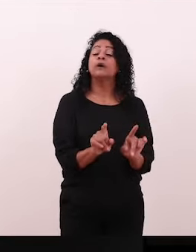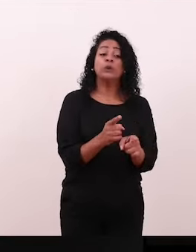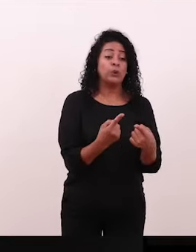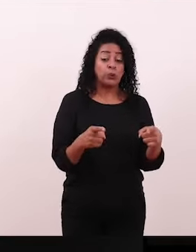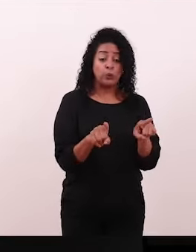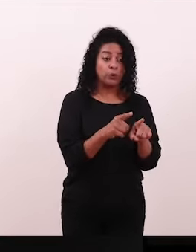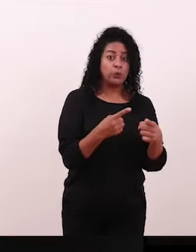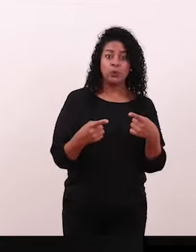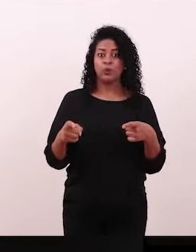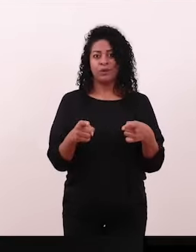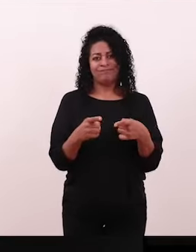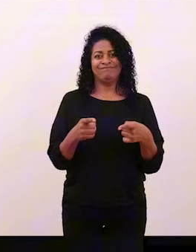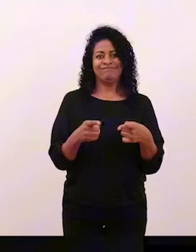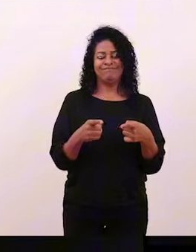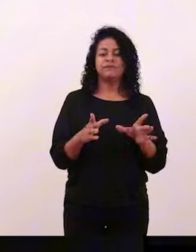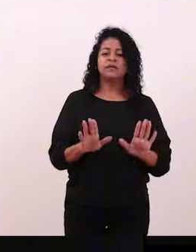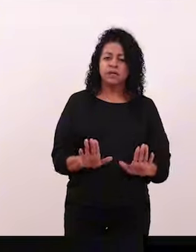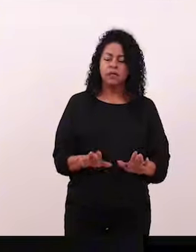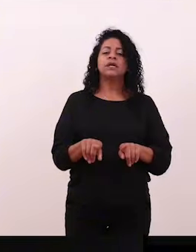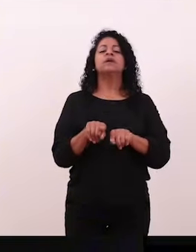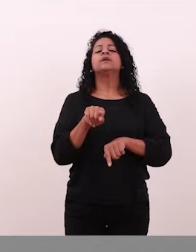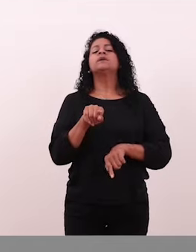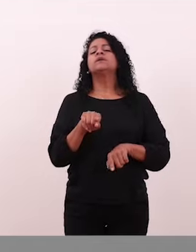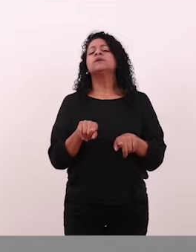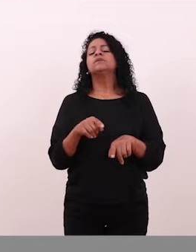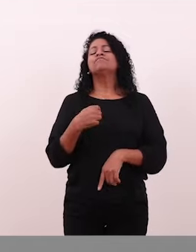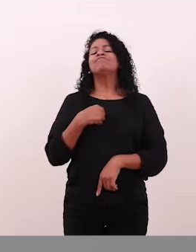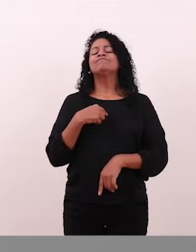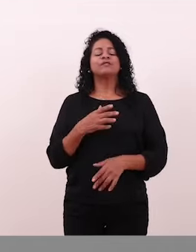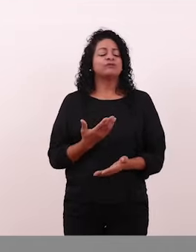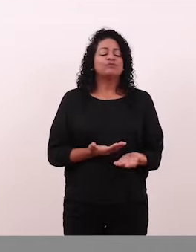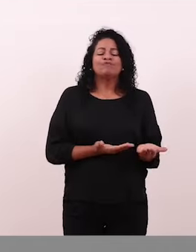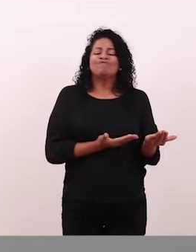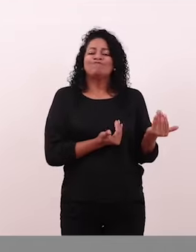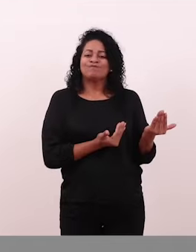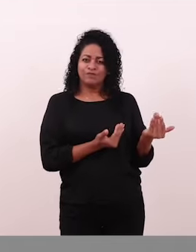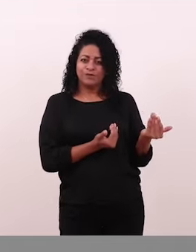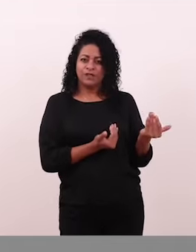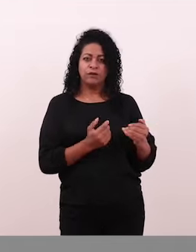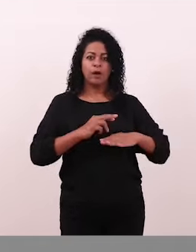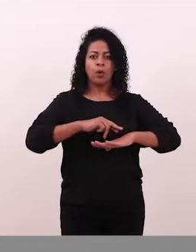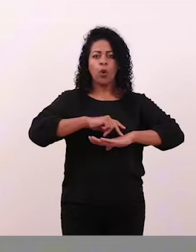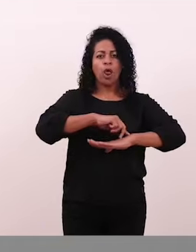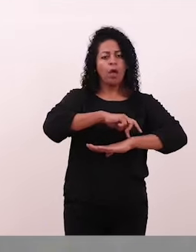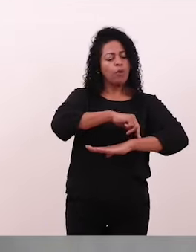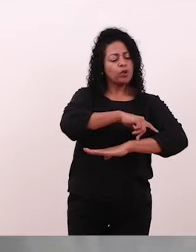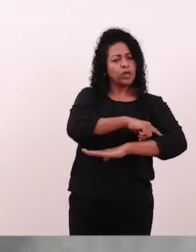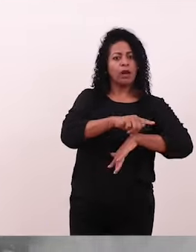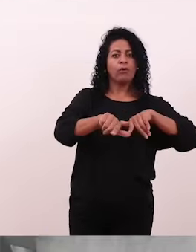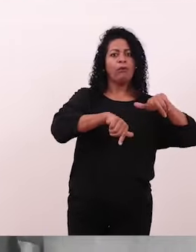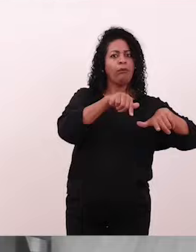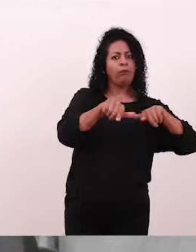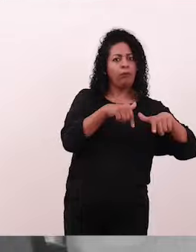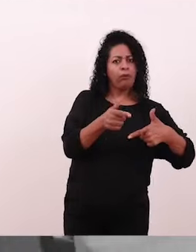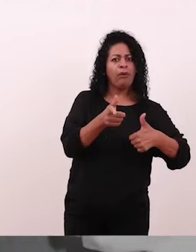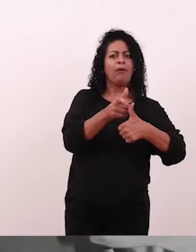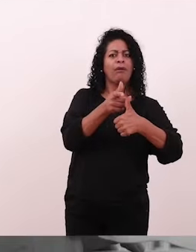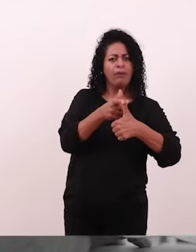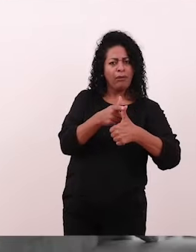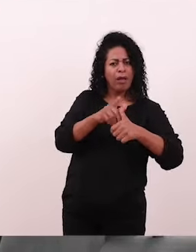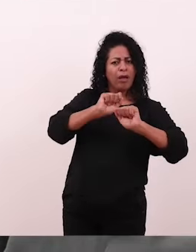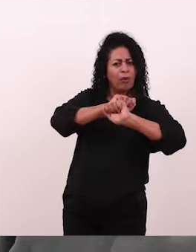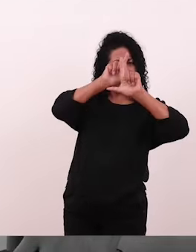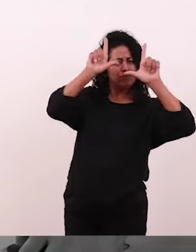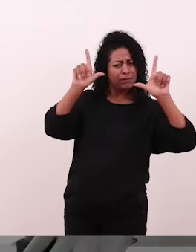tem que preparar um concerto. Em paralelo, eu já estava muito nova trabalhando como modelo, então eu sabia que eu